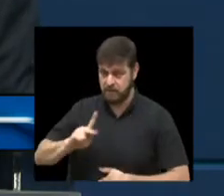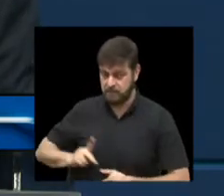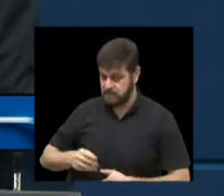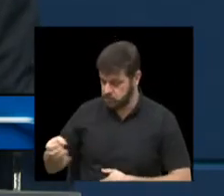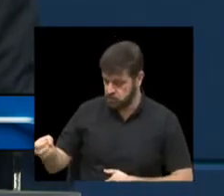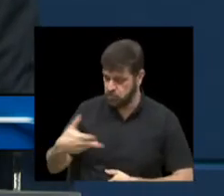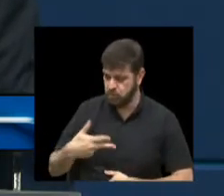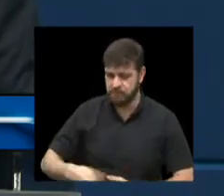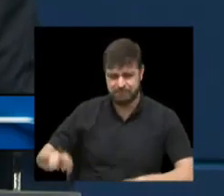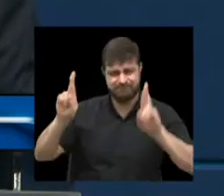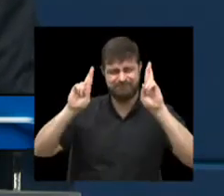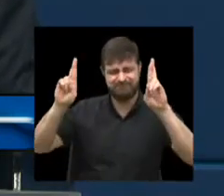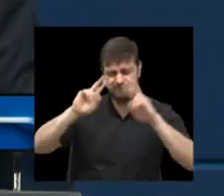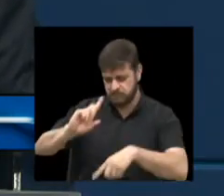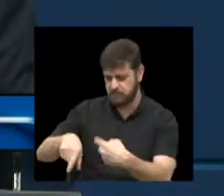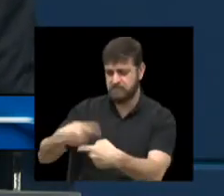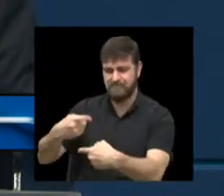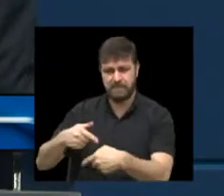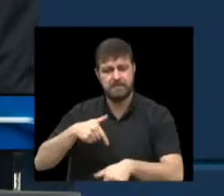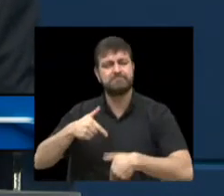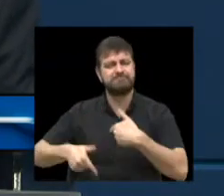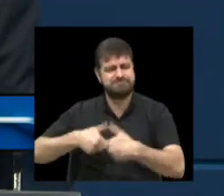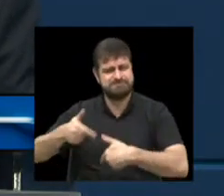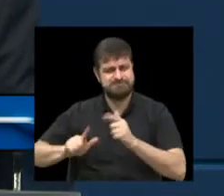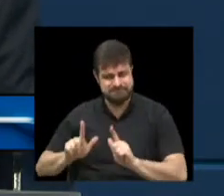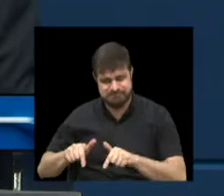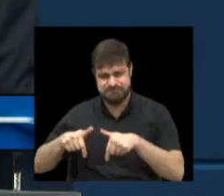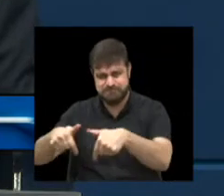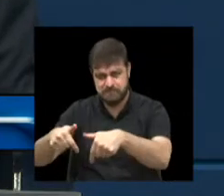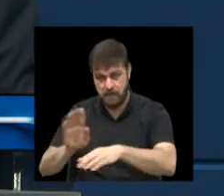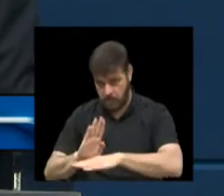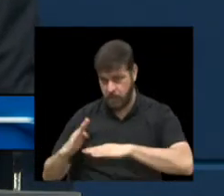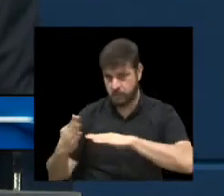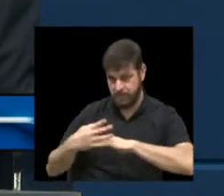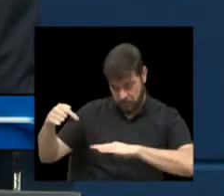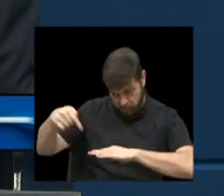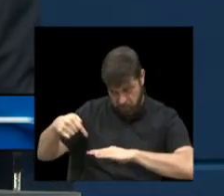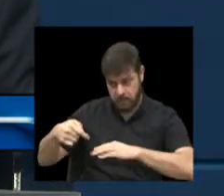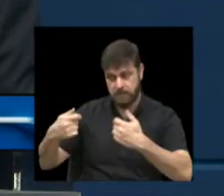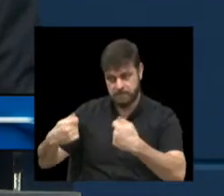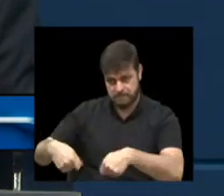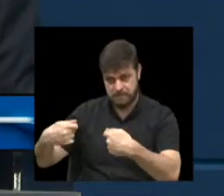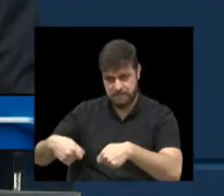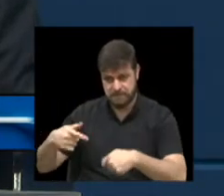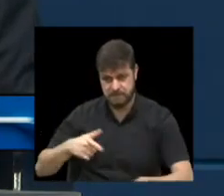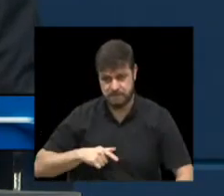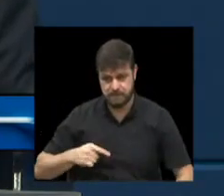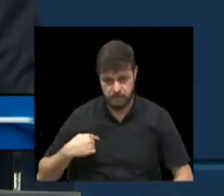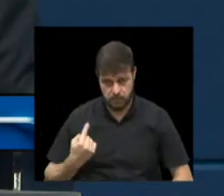muito sucesso e bastante trabalho, porque o bairro precisa. Meu mandato